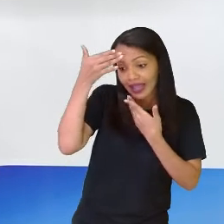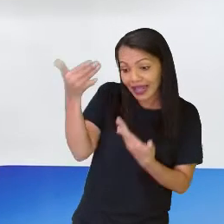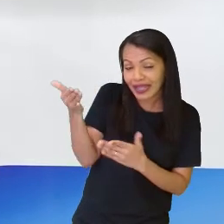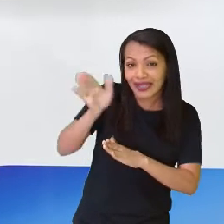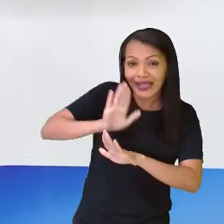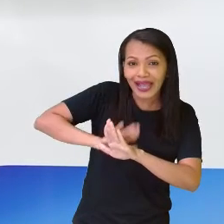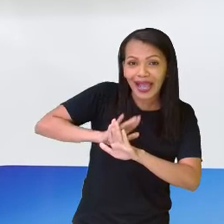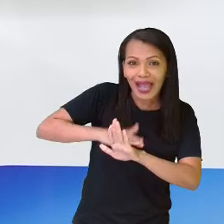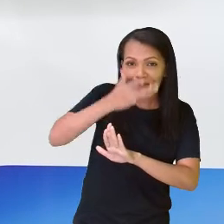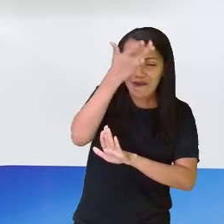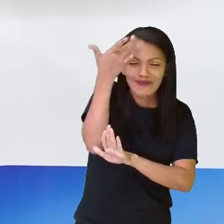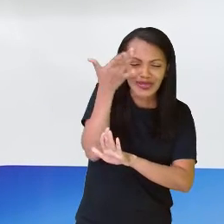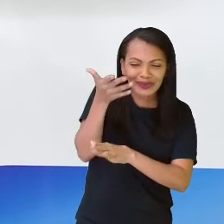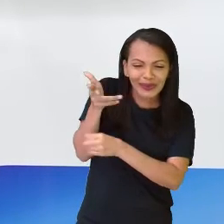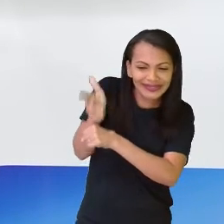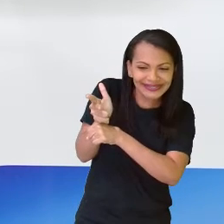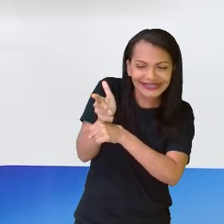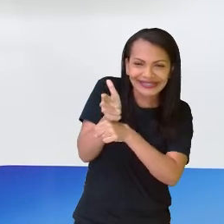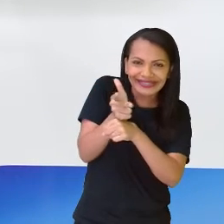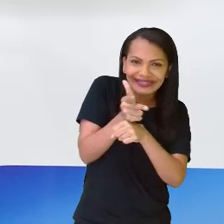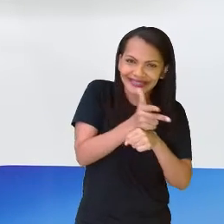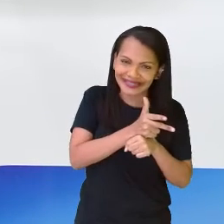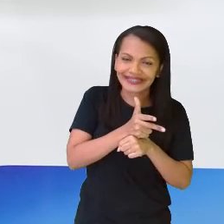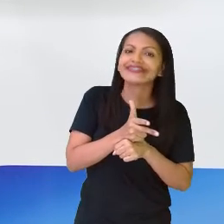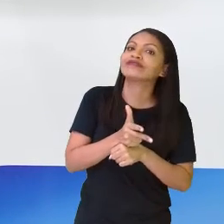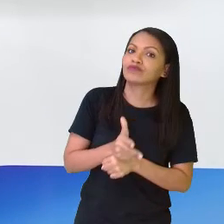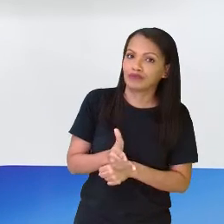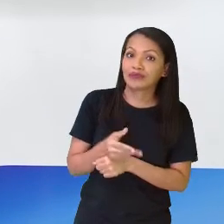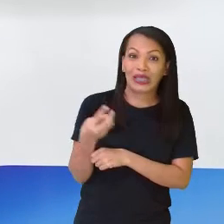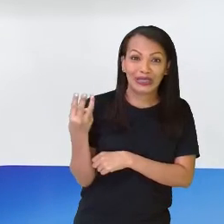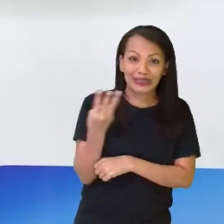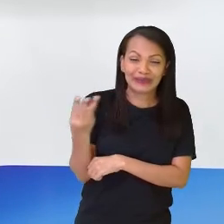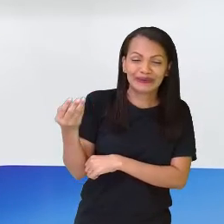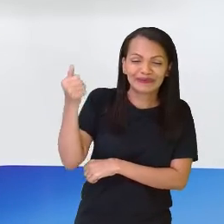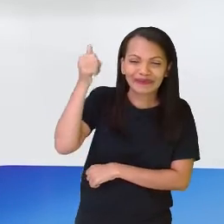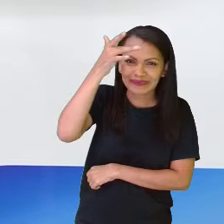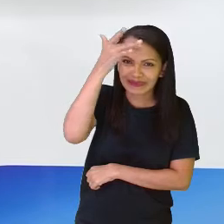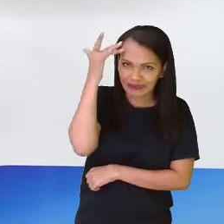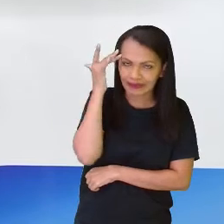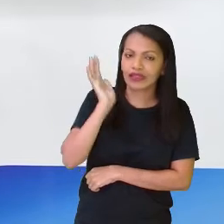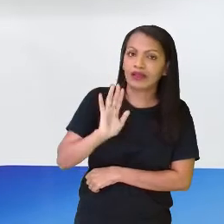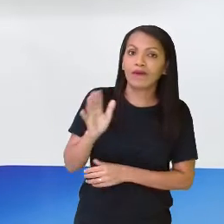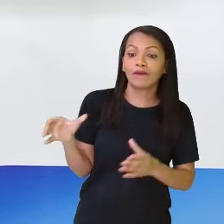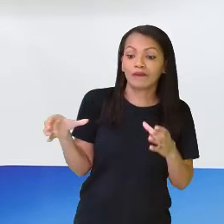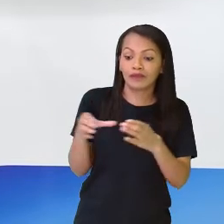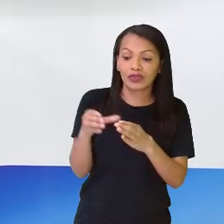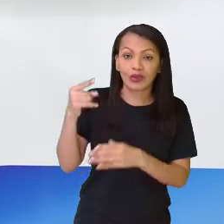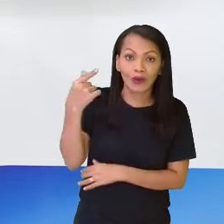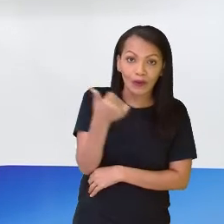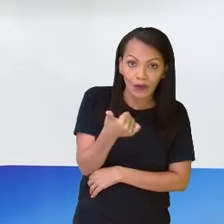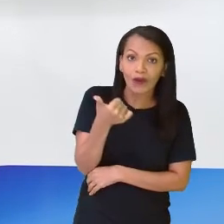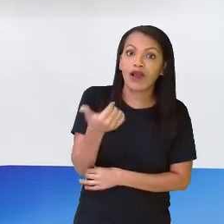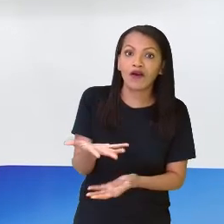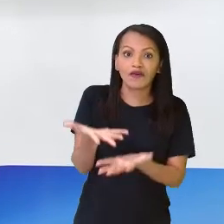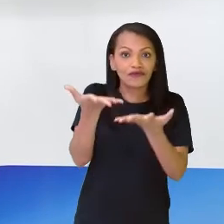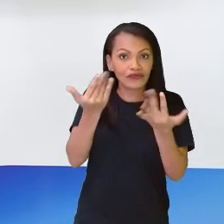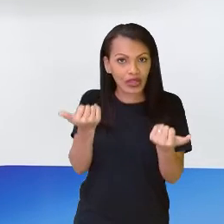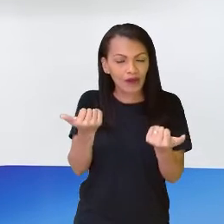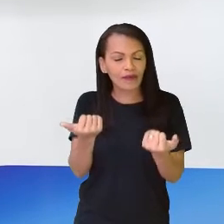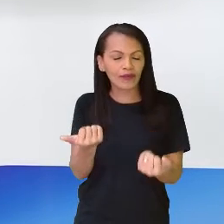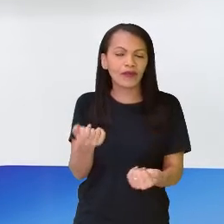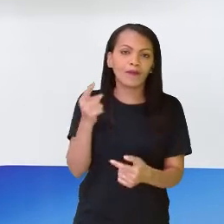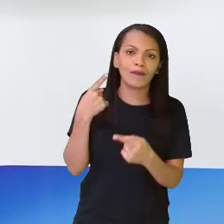produção, o que seria da gente aqui, a produção aqui do Estúdio 1, maravilhosa, mas vamos embora trabalhar que o tempo não